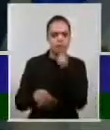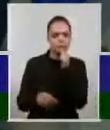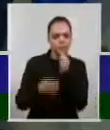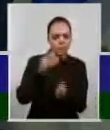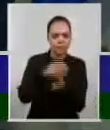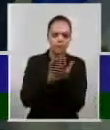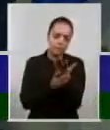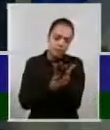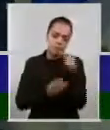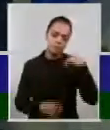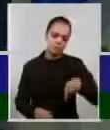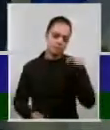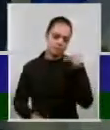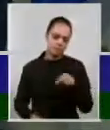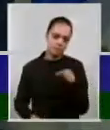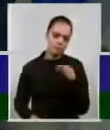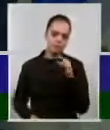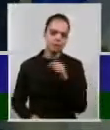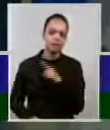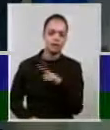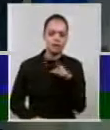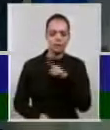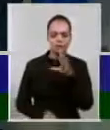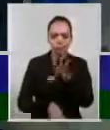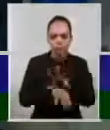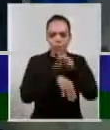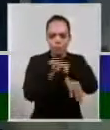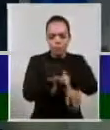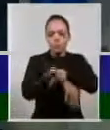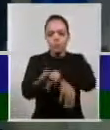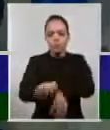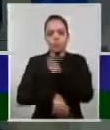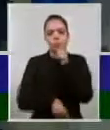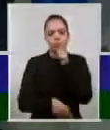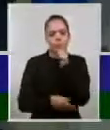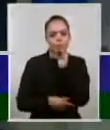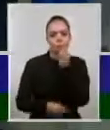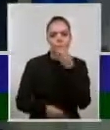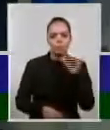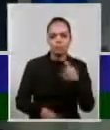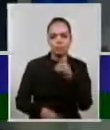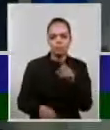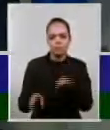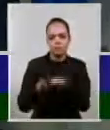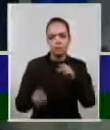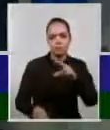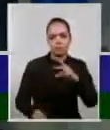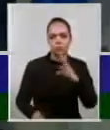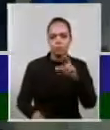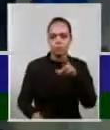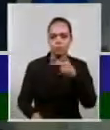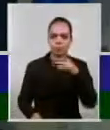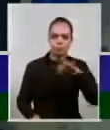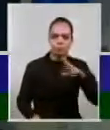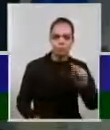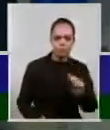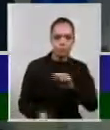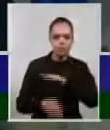nascentes aqui onde tem a captação de água do Bom Jardim, do Sucupira, todas foram